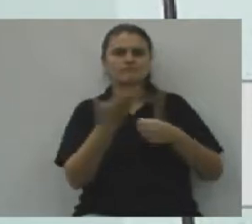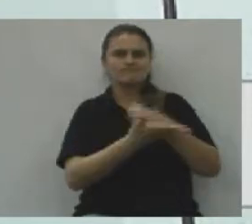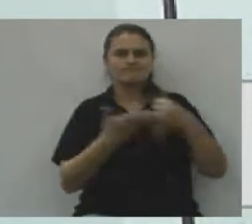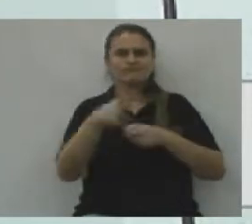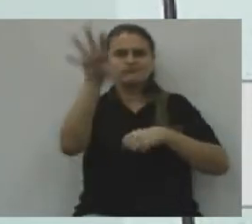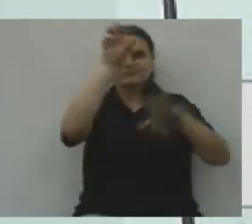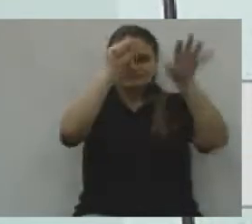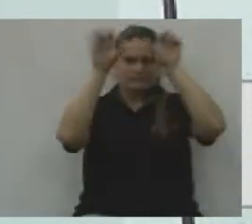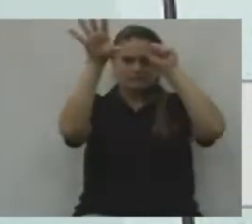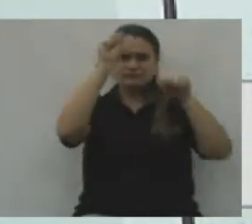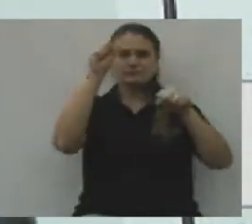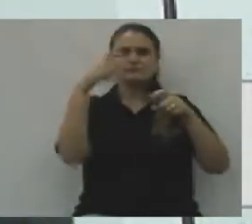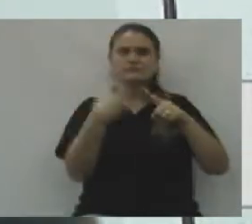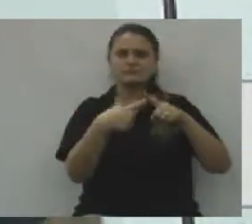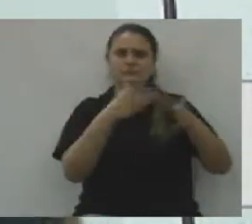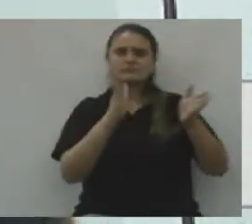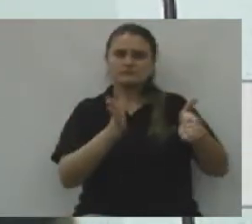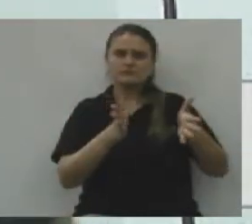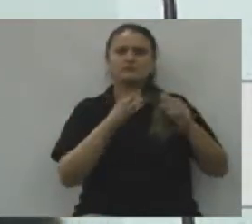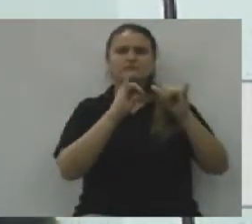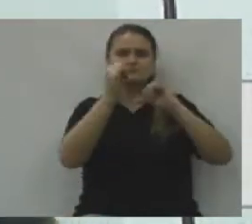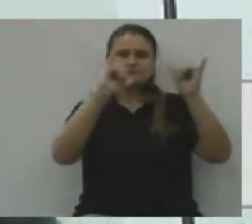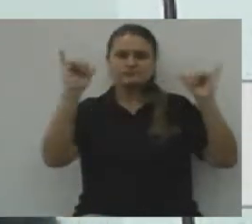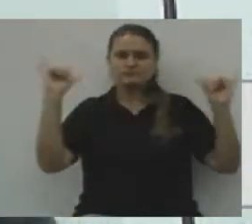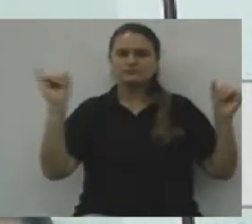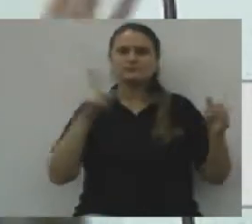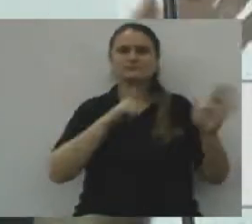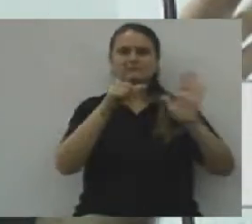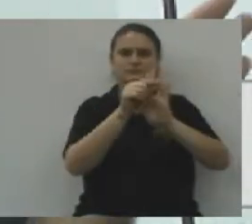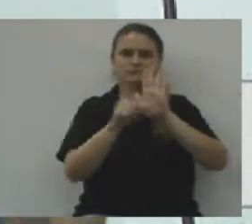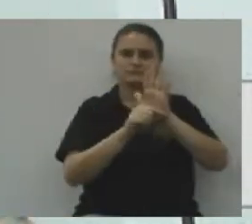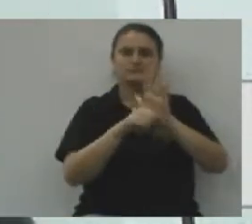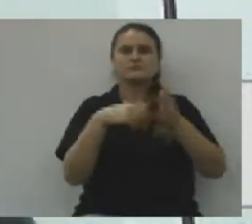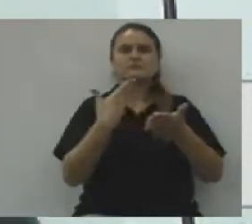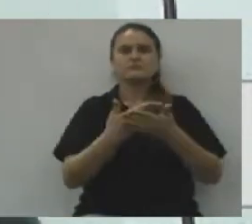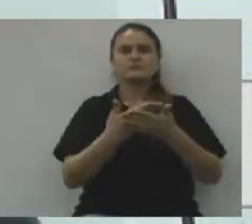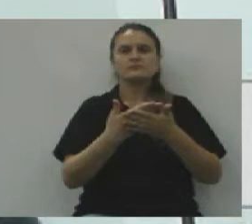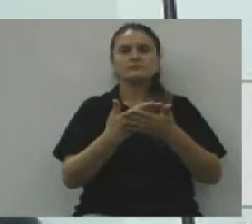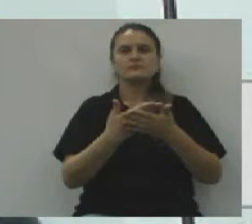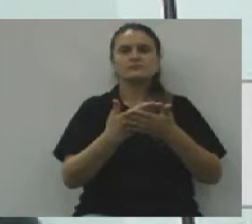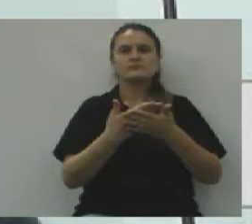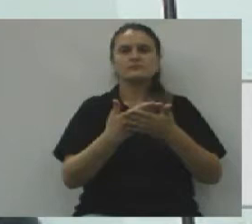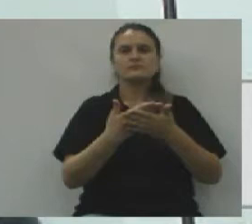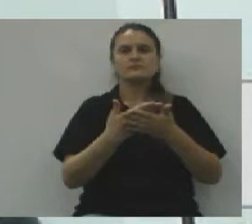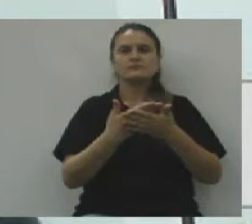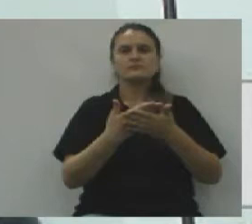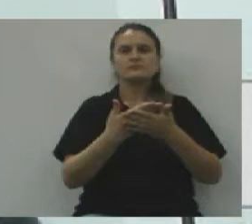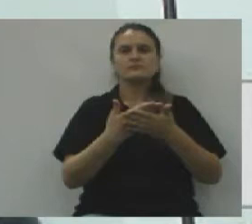conhecimento científico recentemente difundido e publicado, além das questões econômicas que eu já...